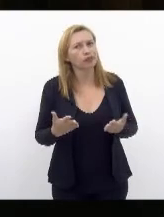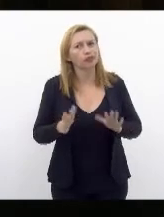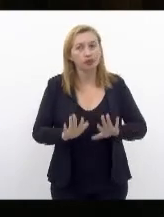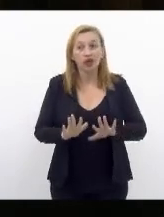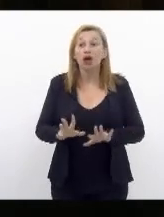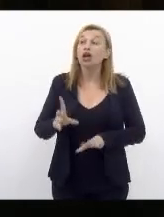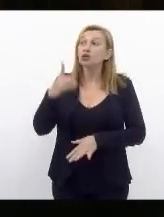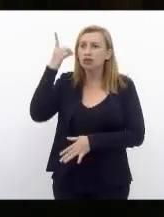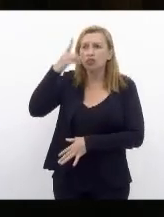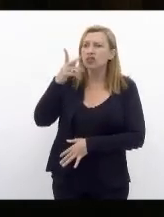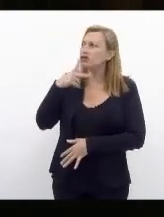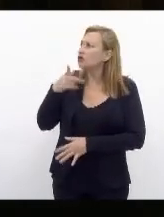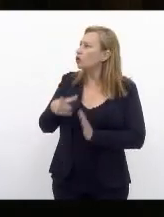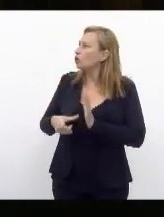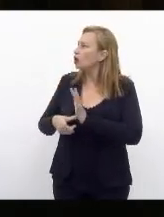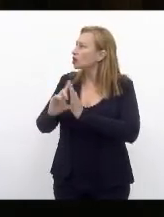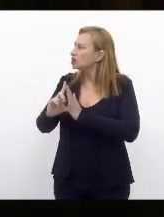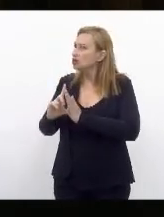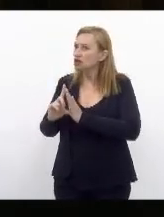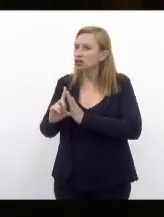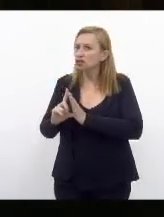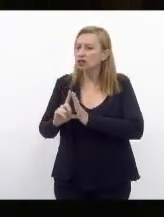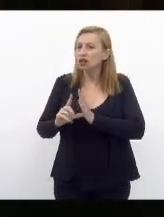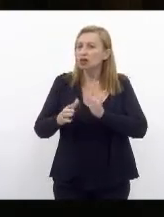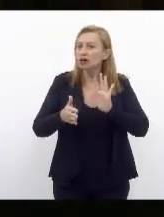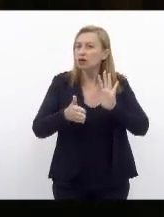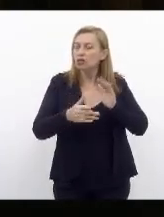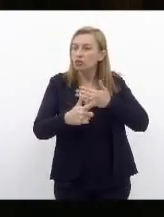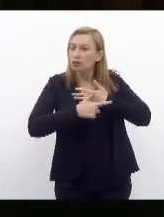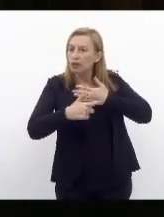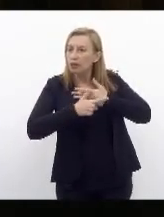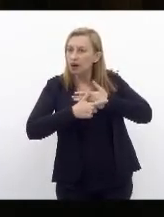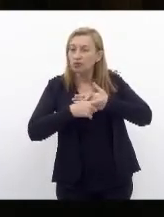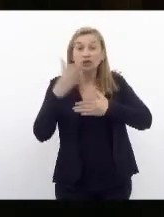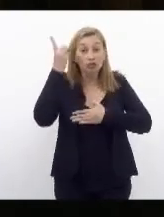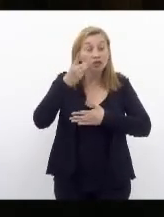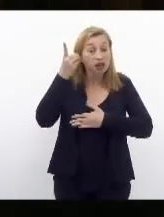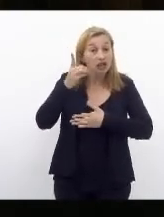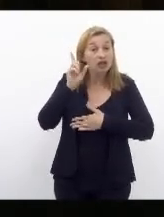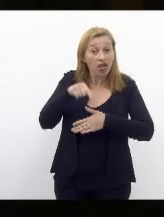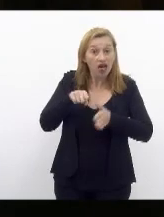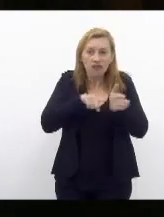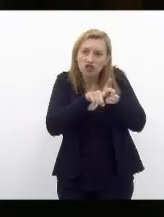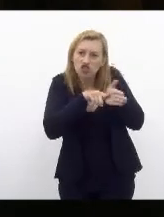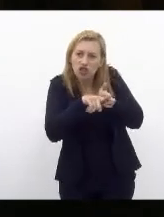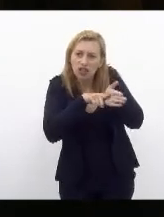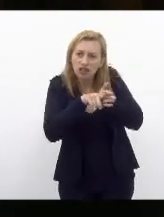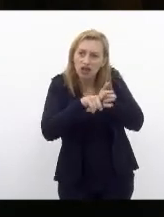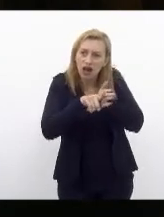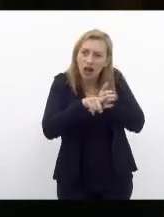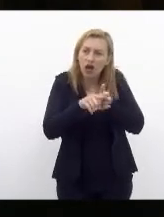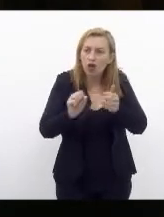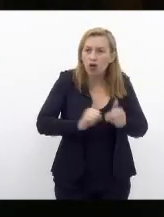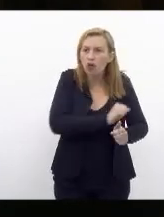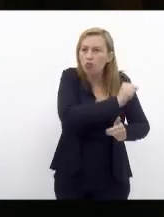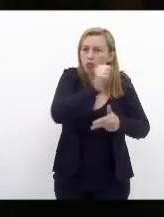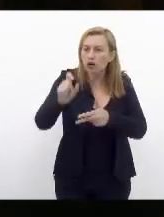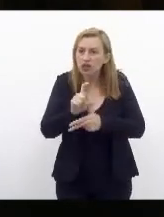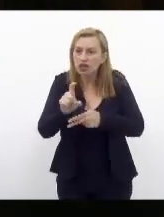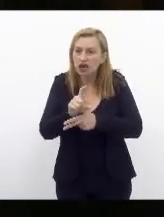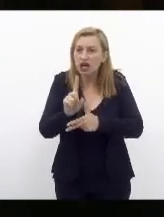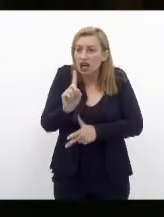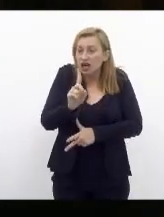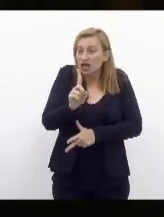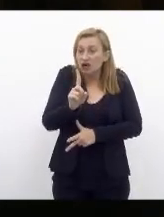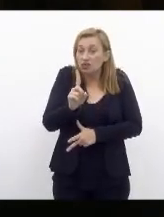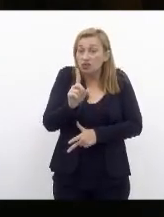deputado que me antecedeu, o papel do deputado é legislar, é fiscalizar o poder executivo e não